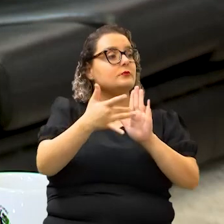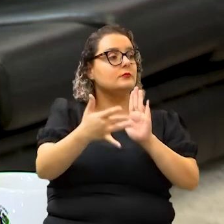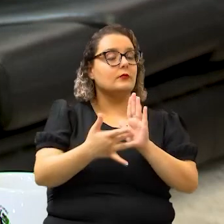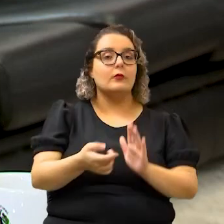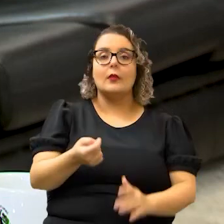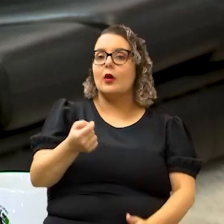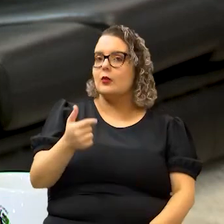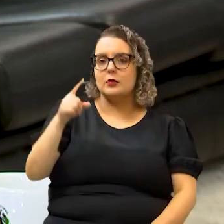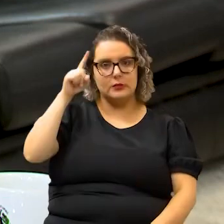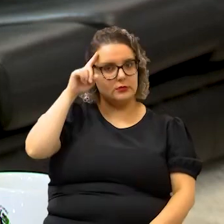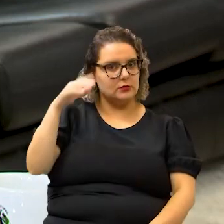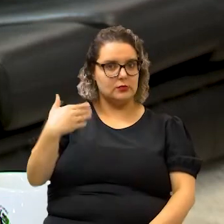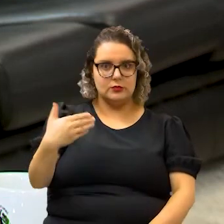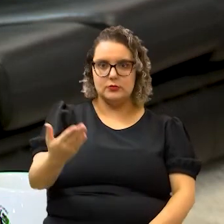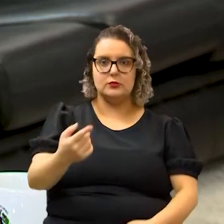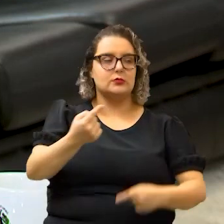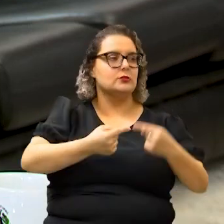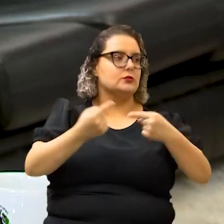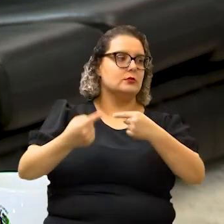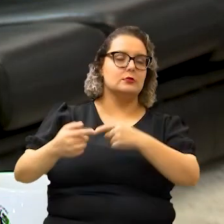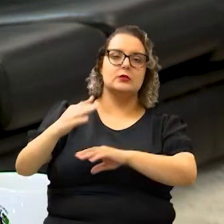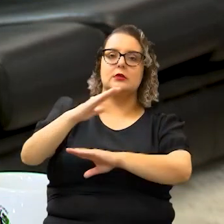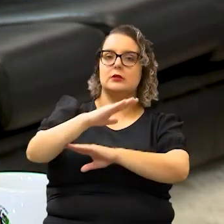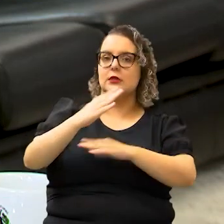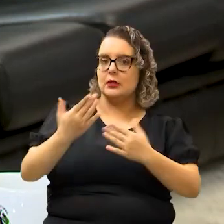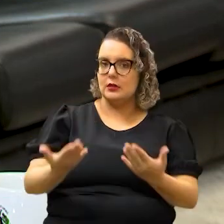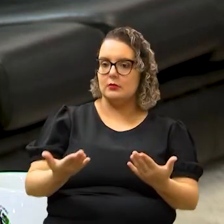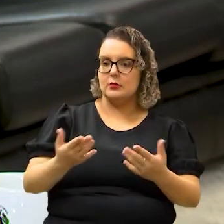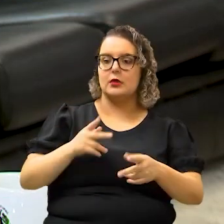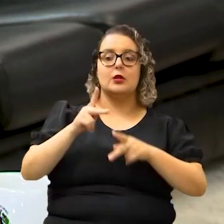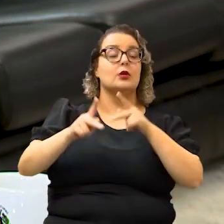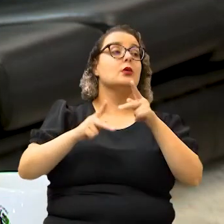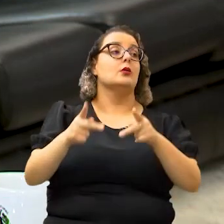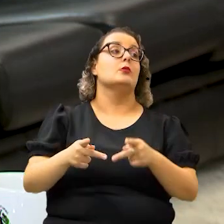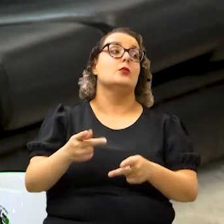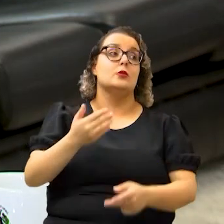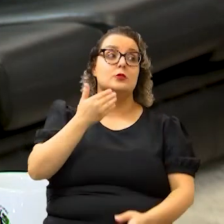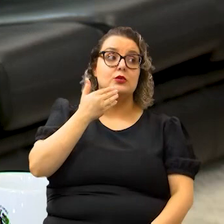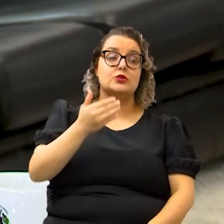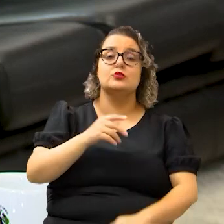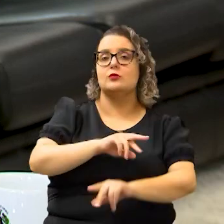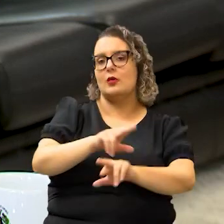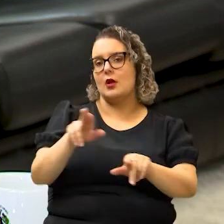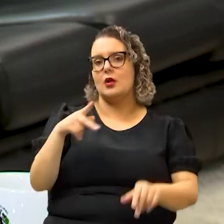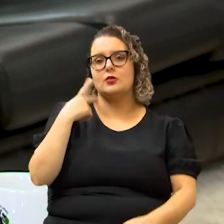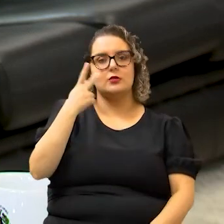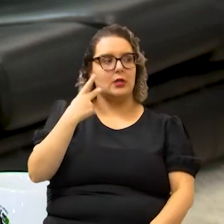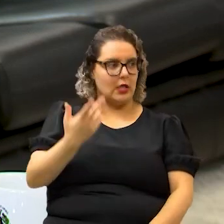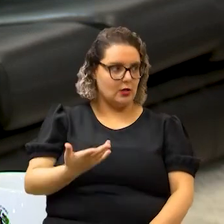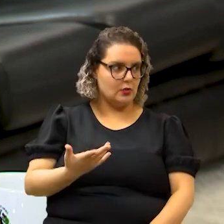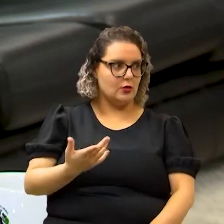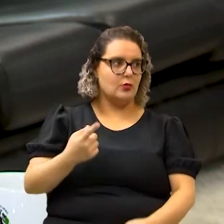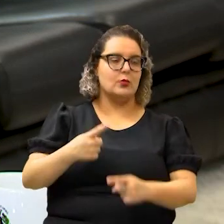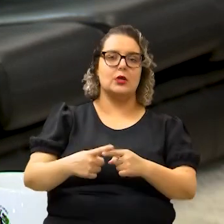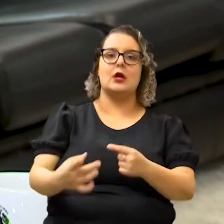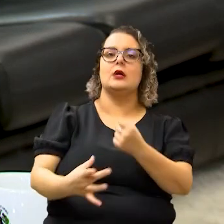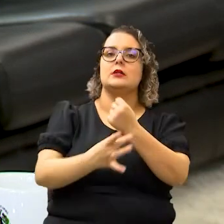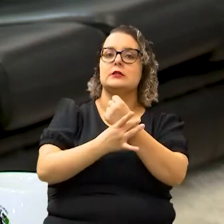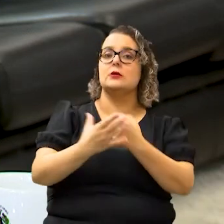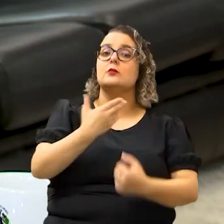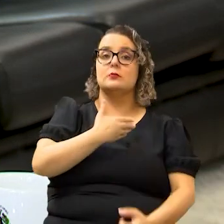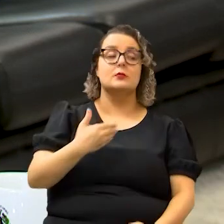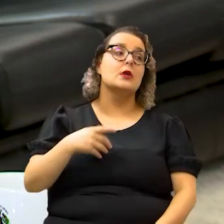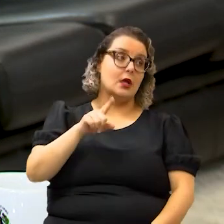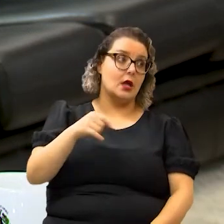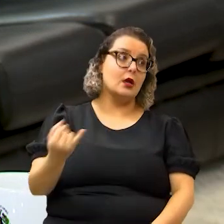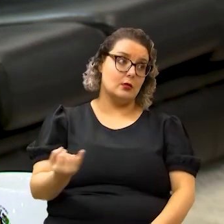segurança pública ela tem sido pauta quase que frequente dos debates na Câmara, e a população tem demandado muito os